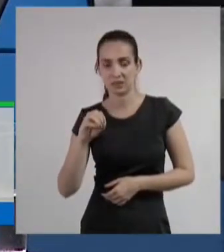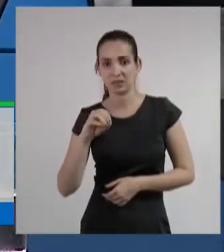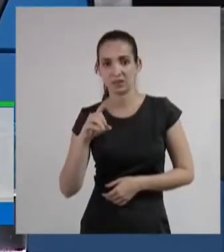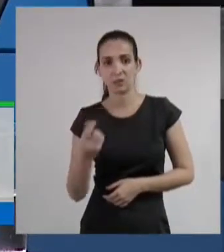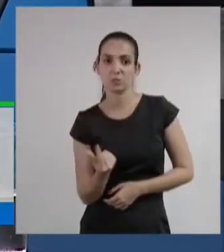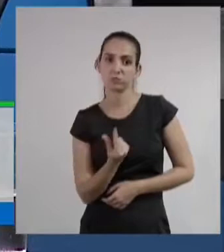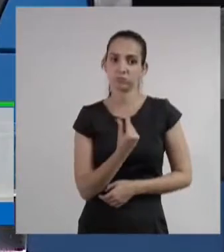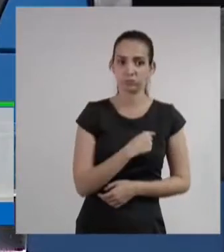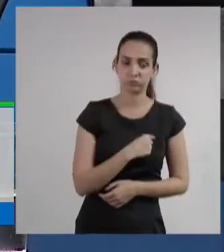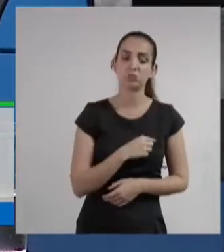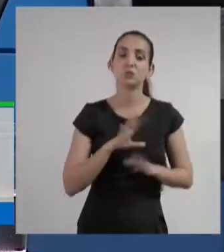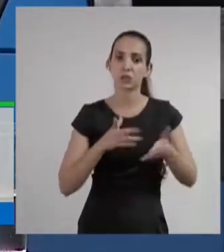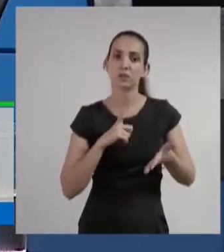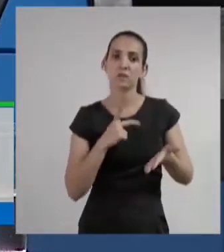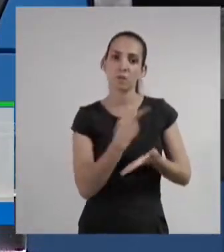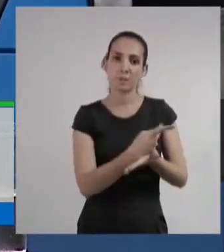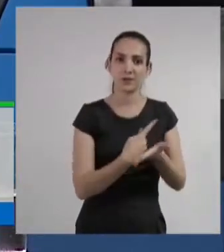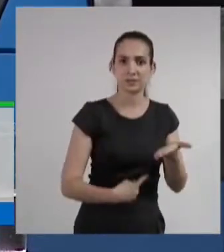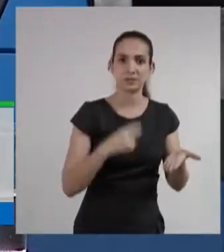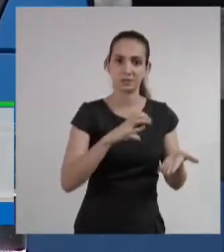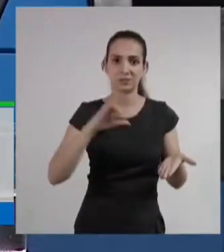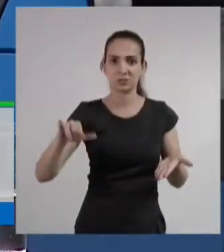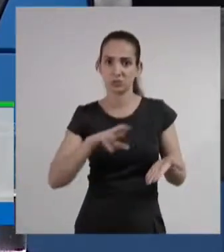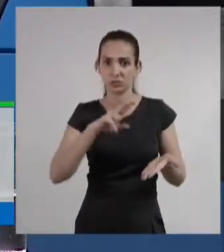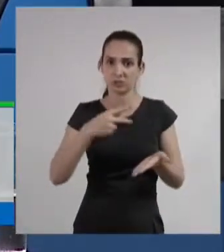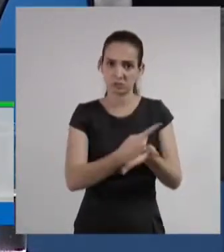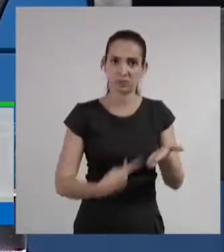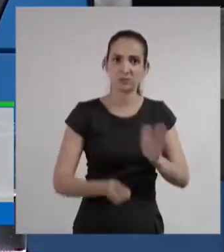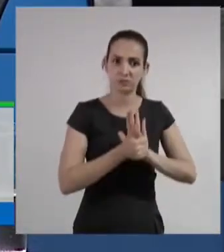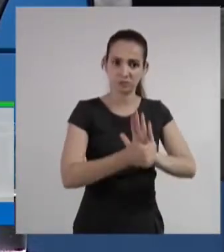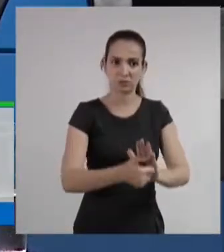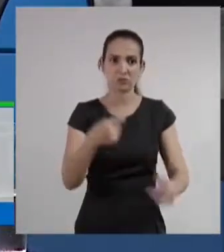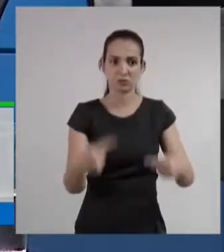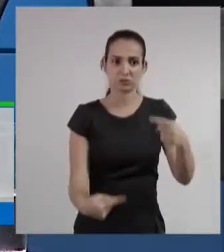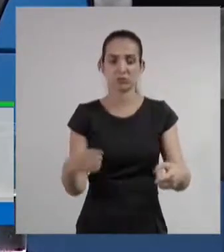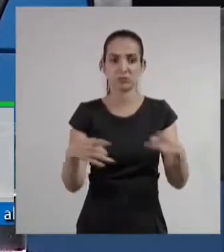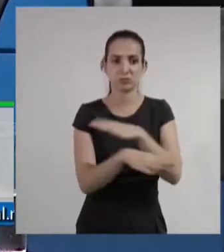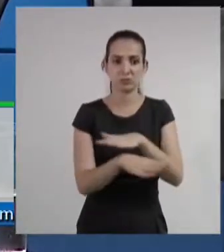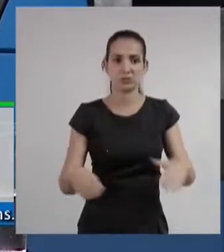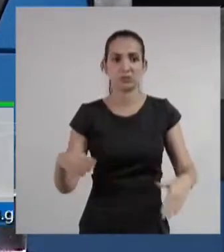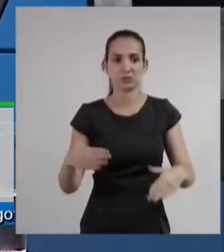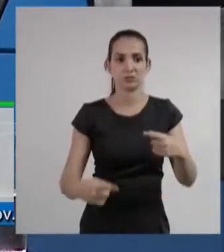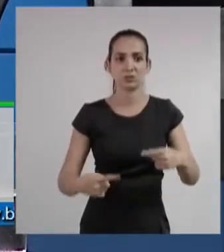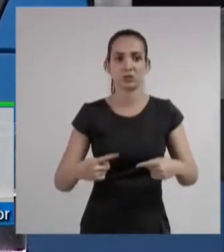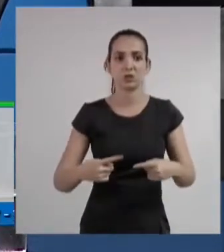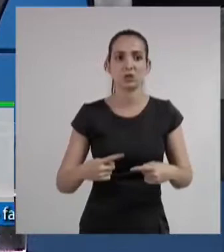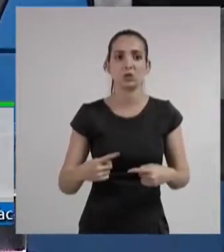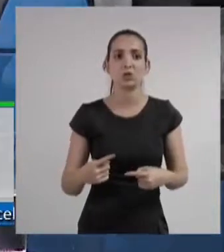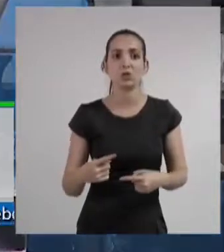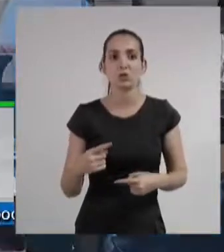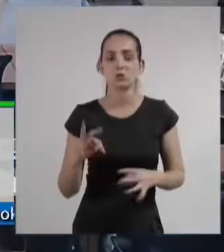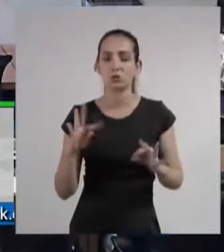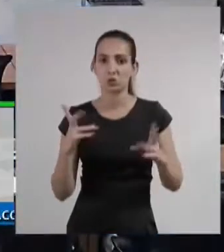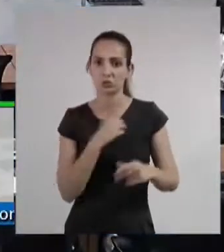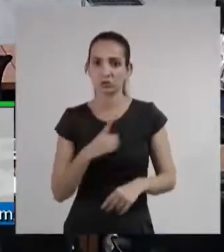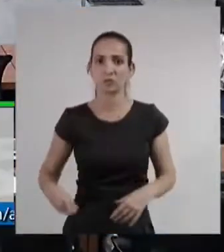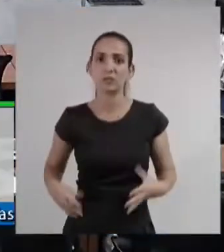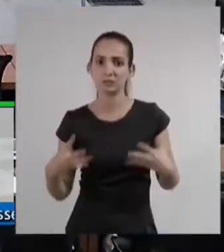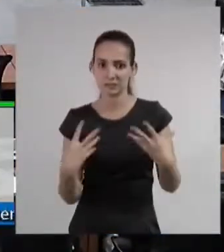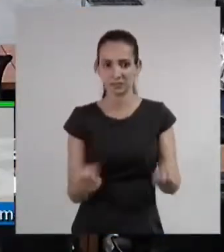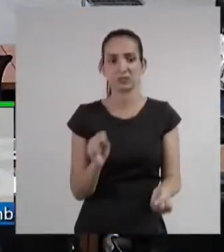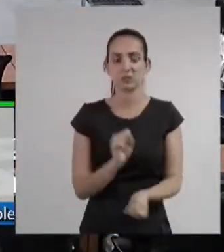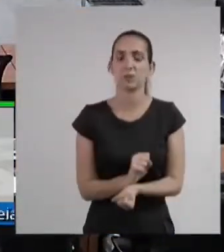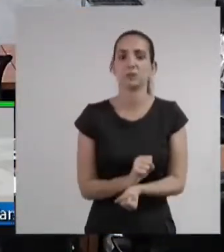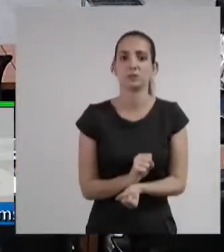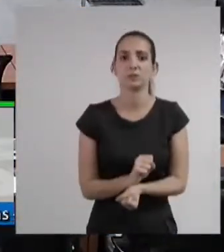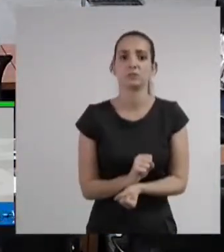Comissão de Constituição, Justiça e Redação. Em discussão. Encerrada a discussão, em votação, os deputados que concordam permaneçam como estão aprovados.